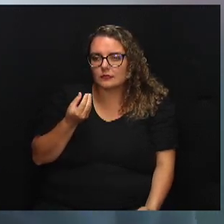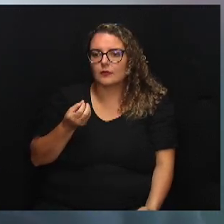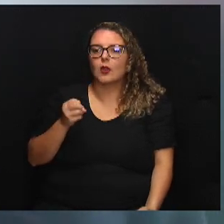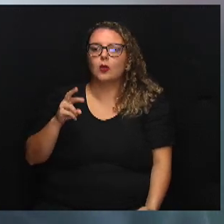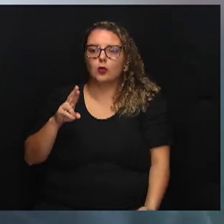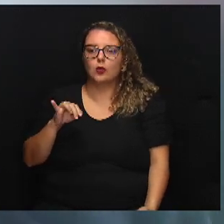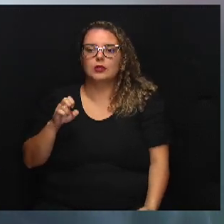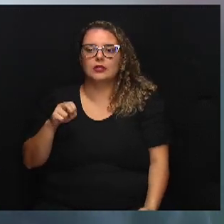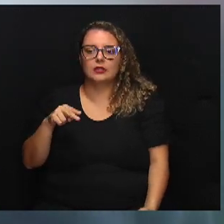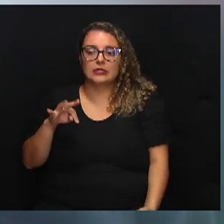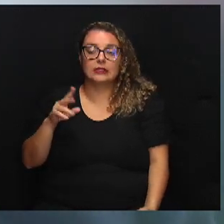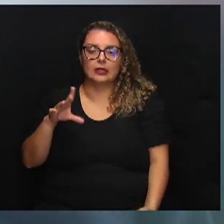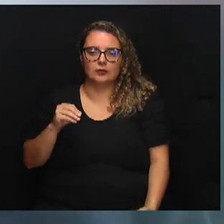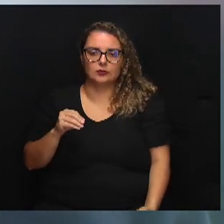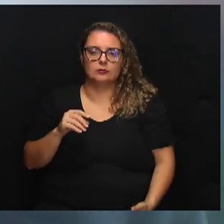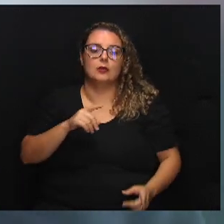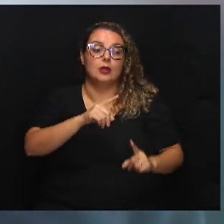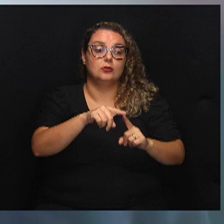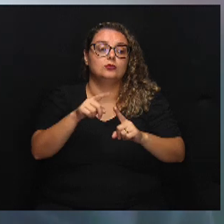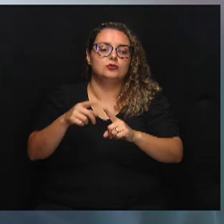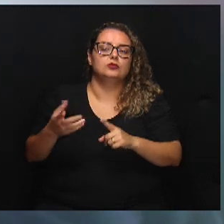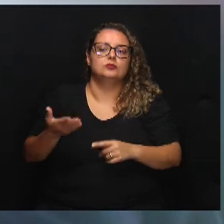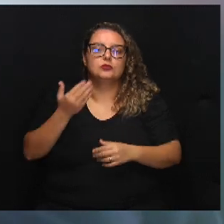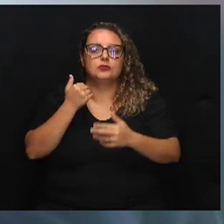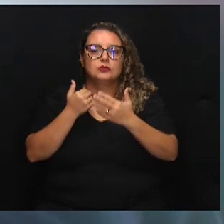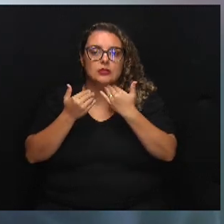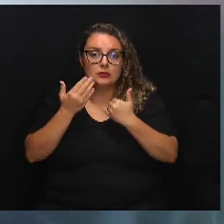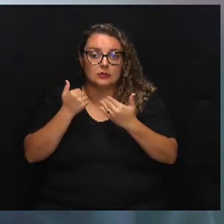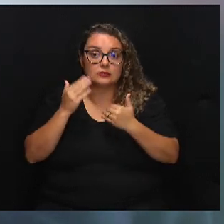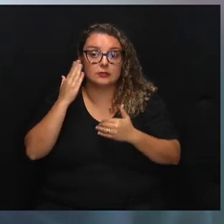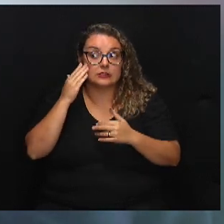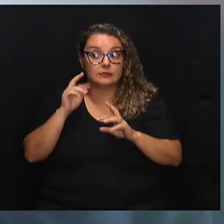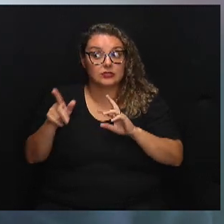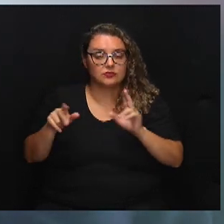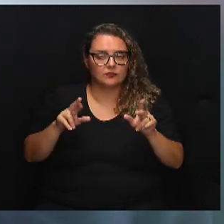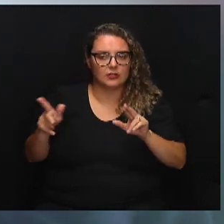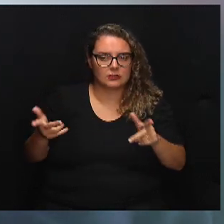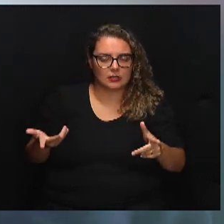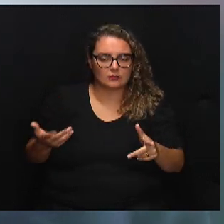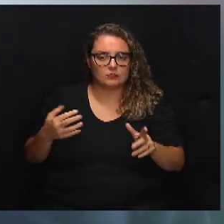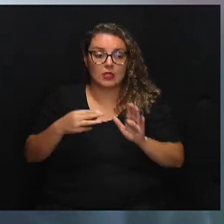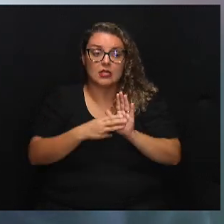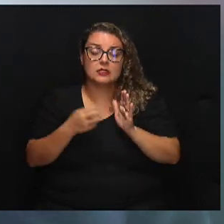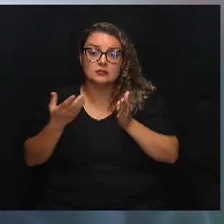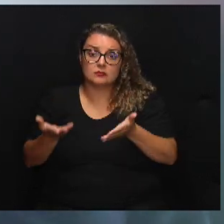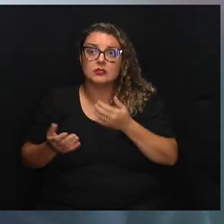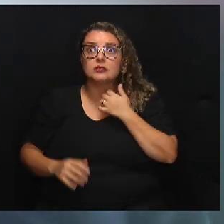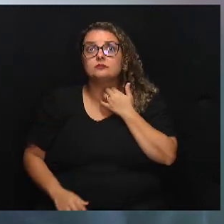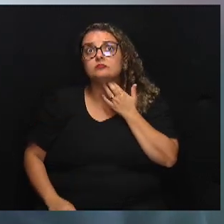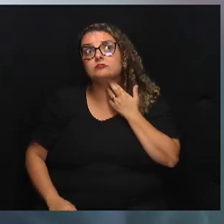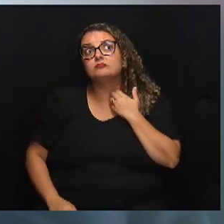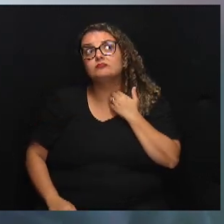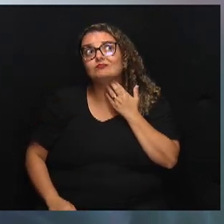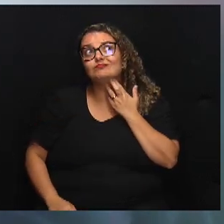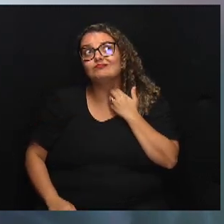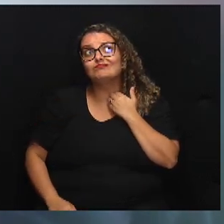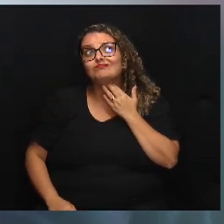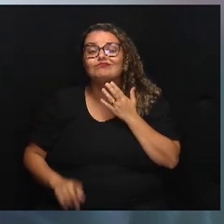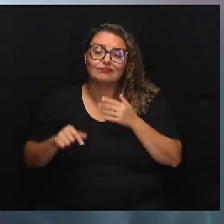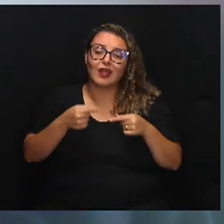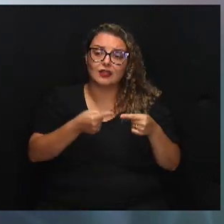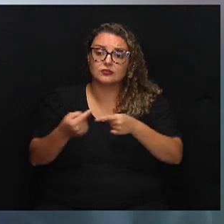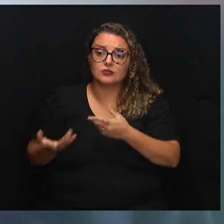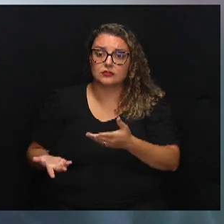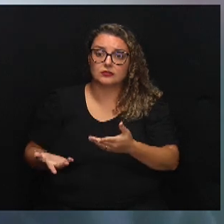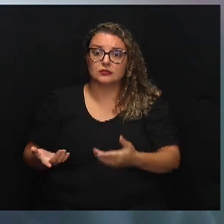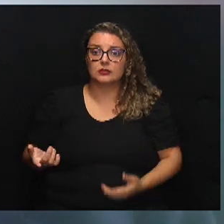orientado para o tipo dos alimentos. Esse método, ele na verdade, ele é muito discutido. Então,